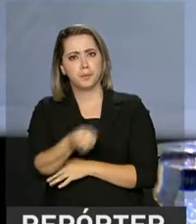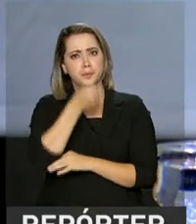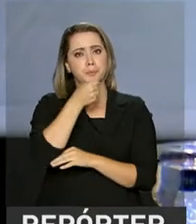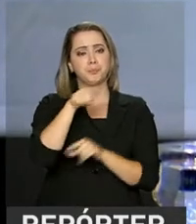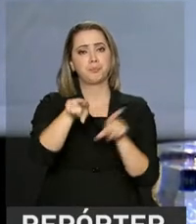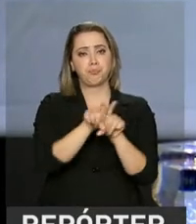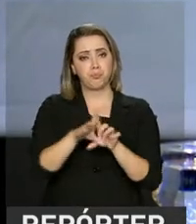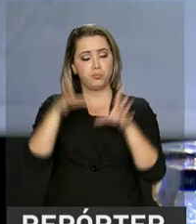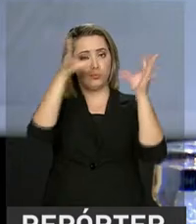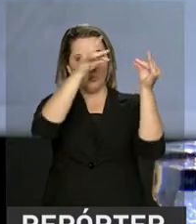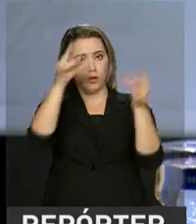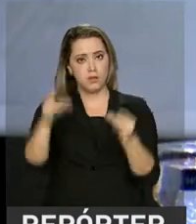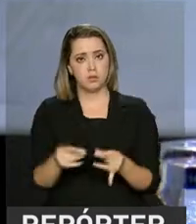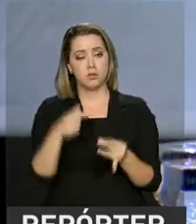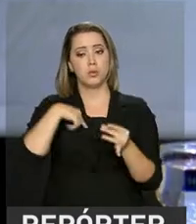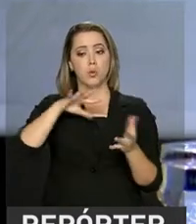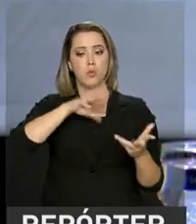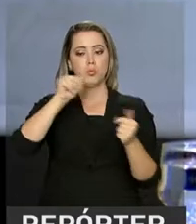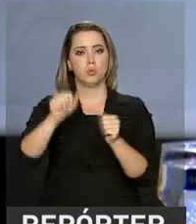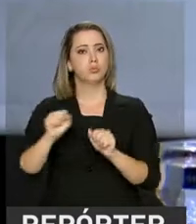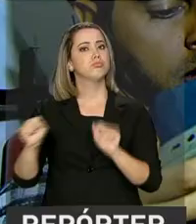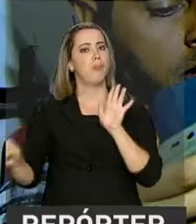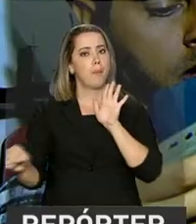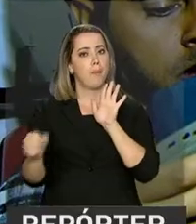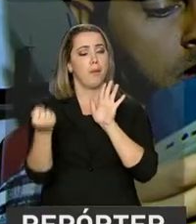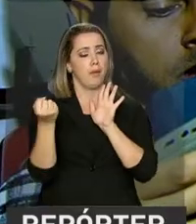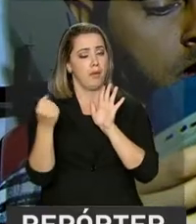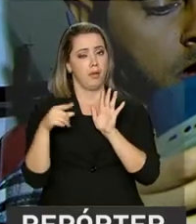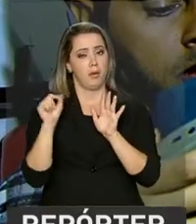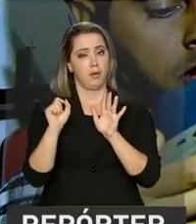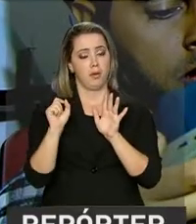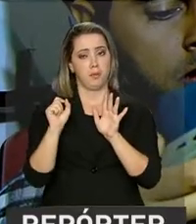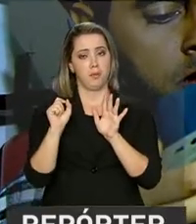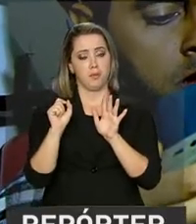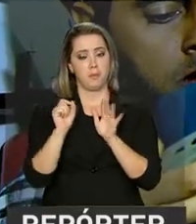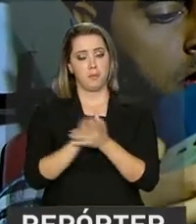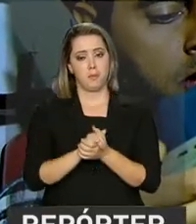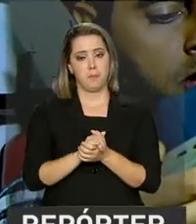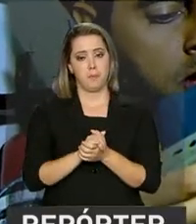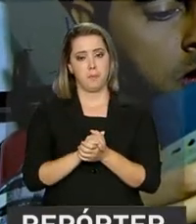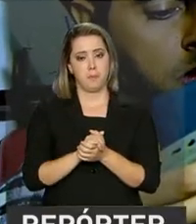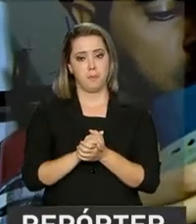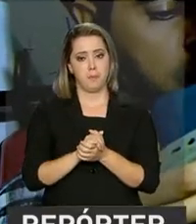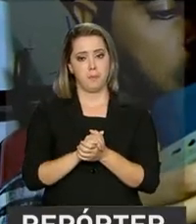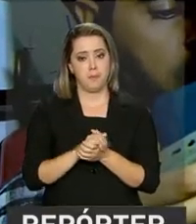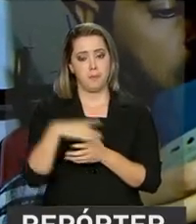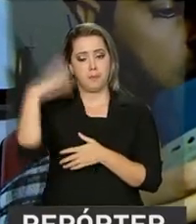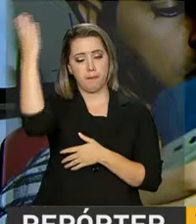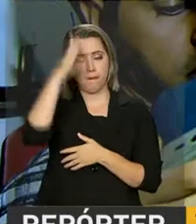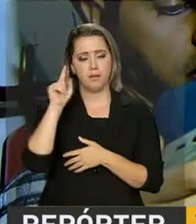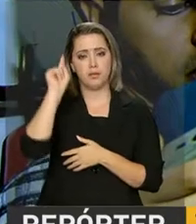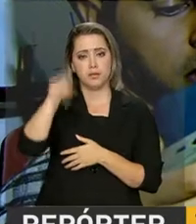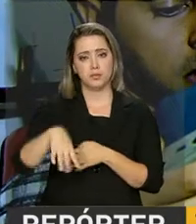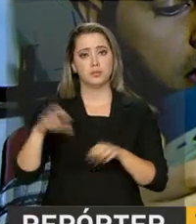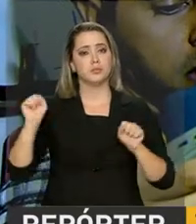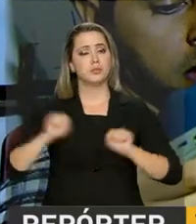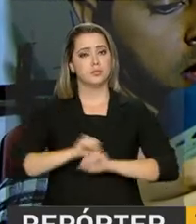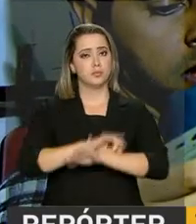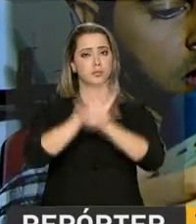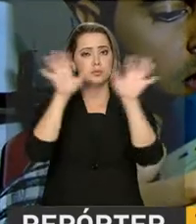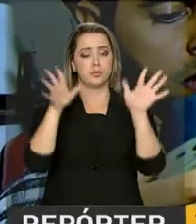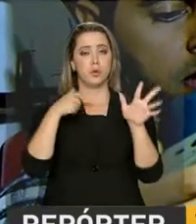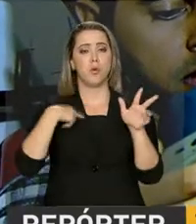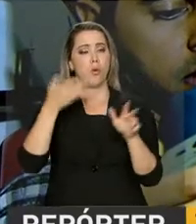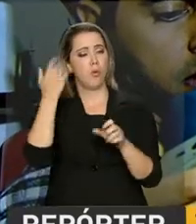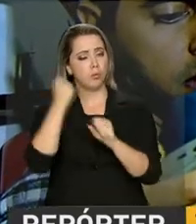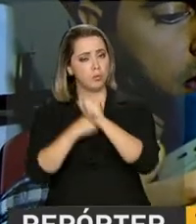internacionalmente nessa área curta validade aberto o brasil é pioneiro dele posso pedir reuniões no exterior no ano